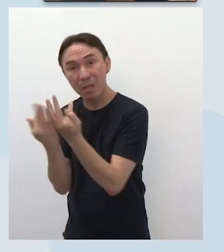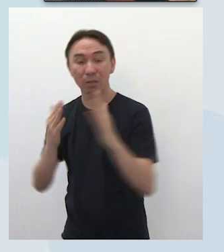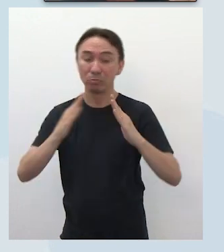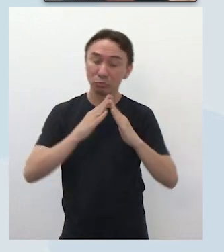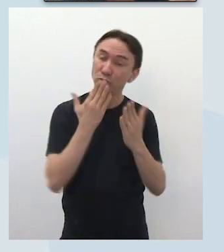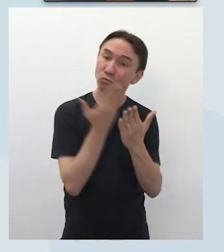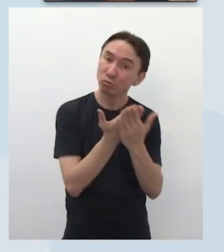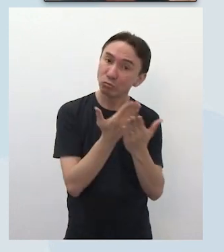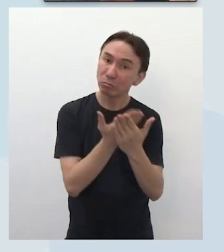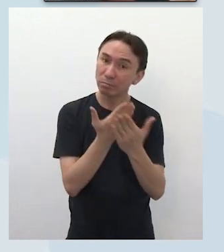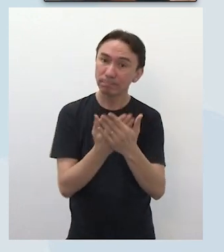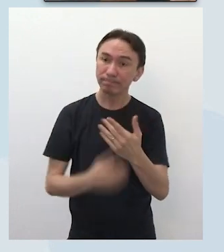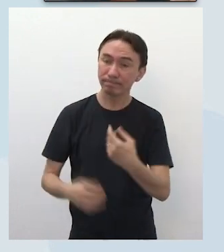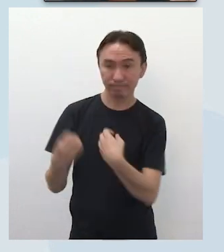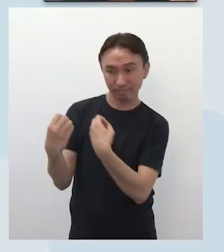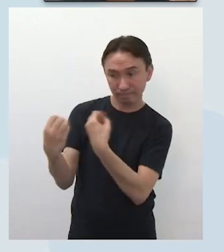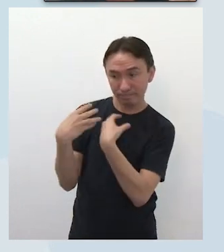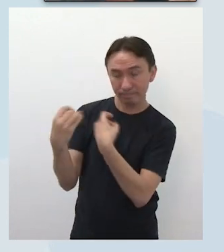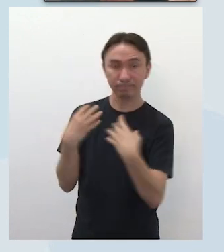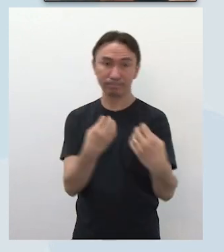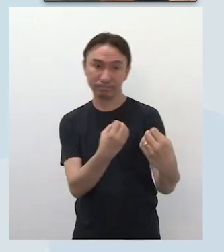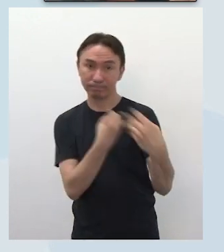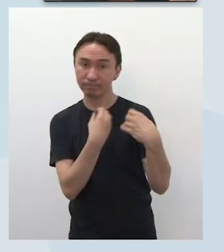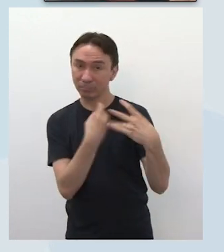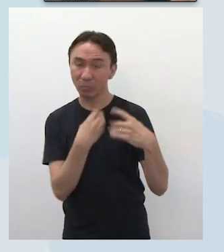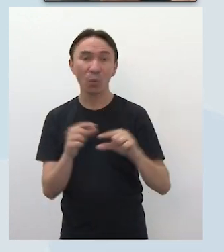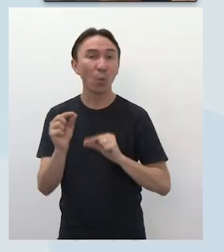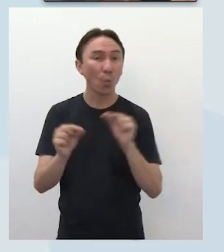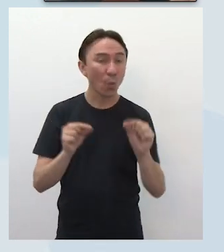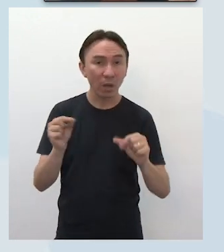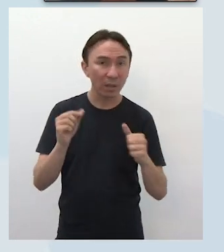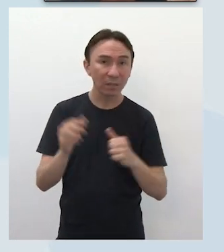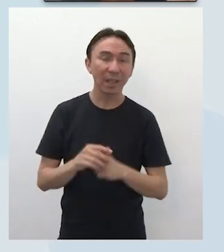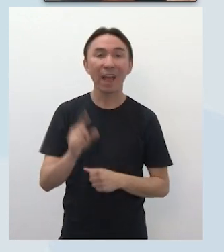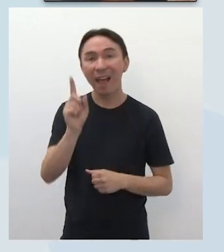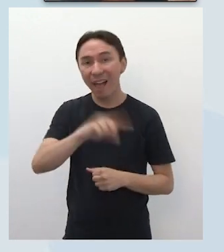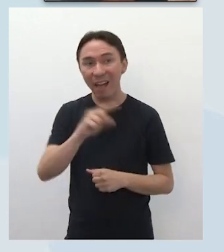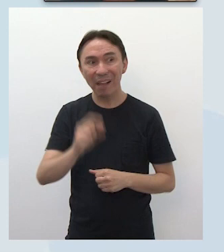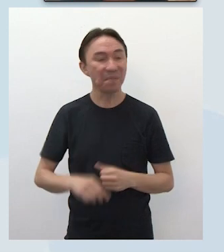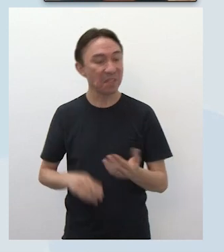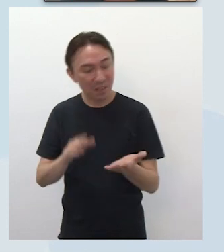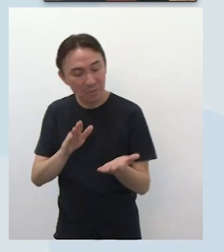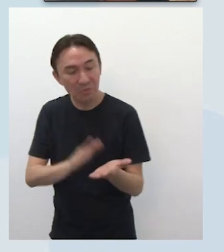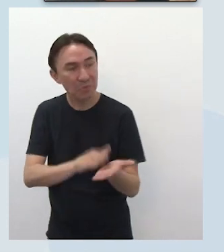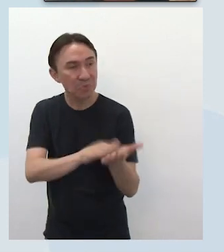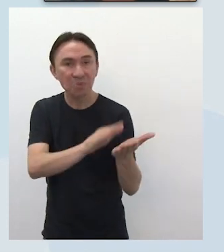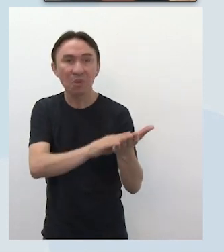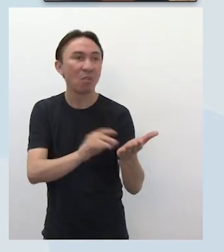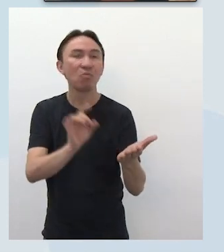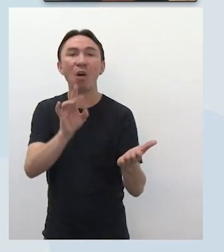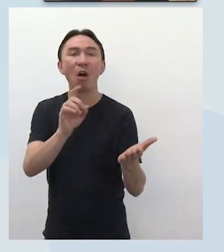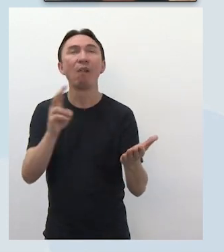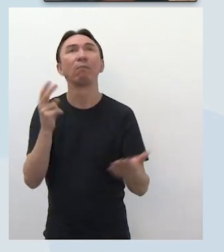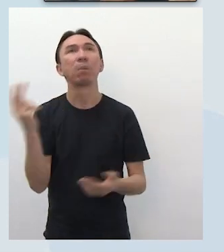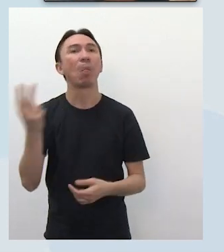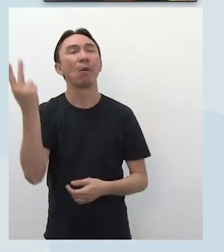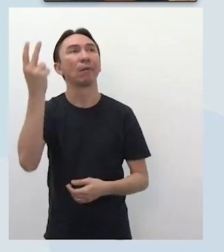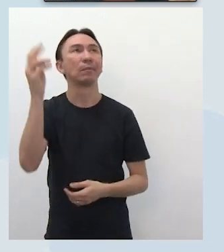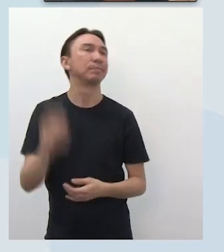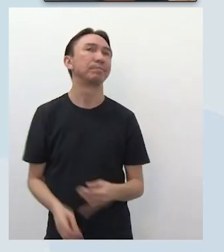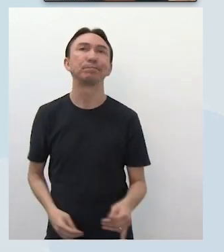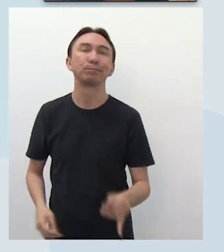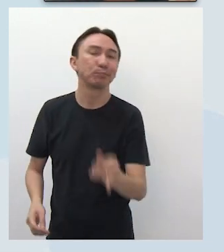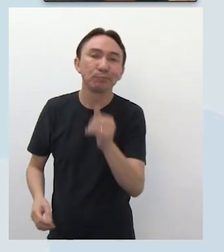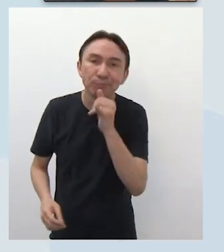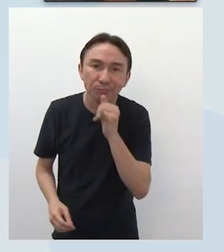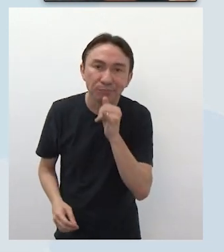muito mais com a linguagem e com os elogios valorativos, né? Então, por exemplo, é muito comum, até hoje, a